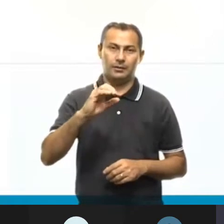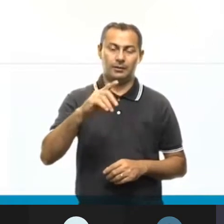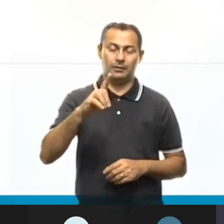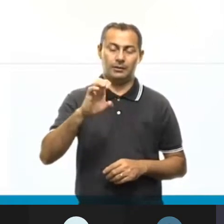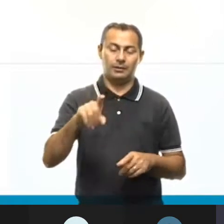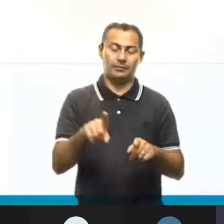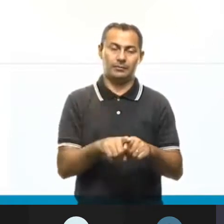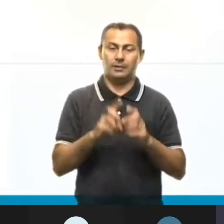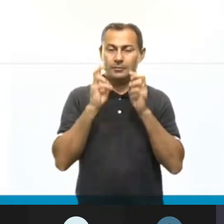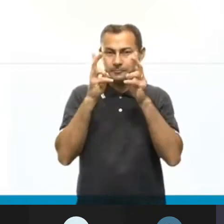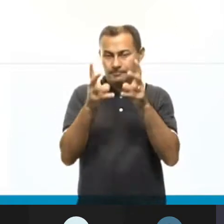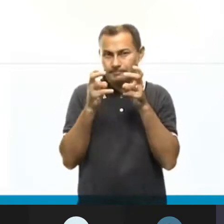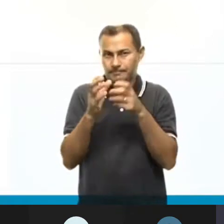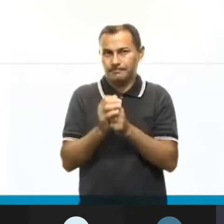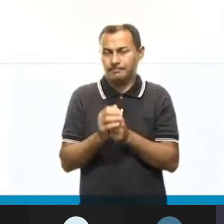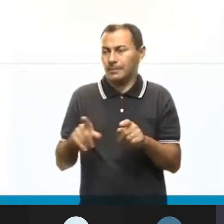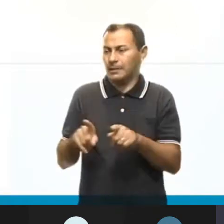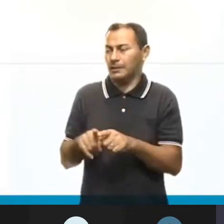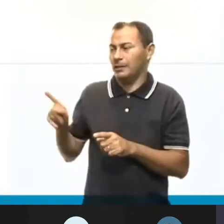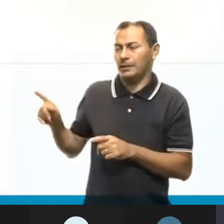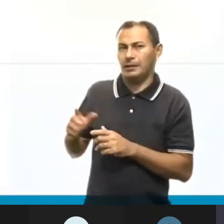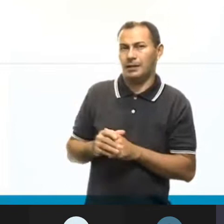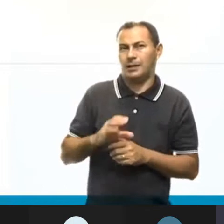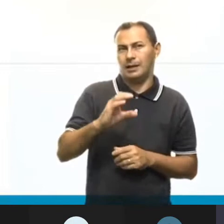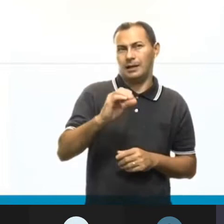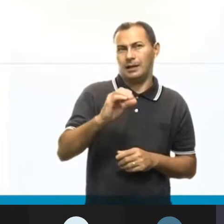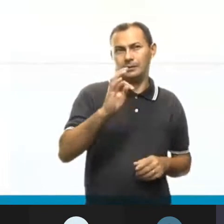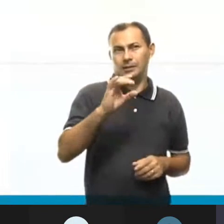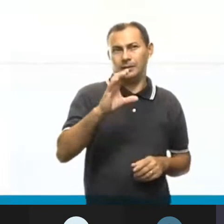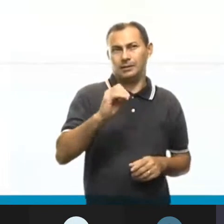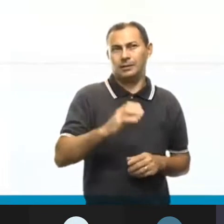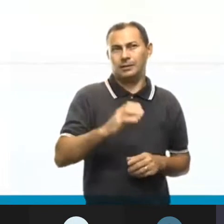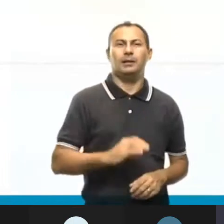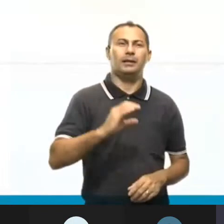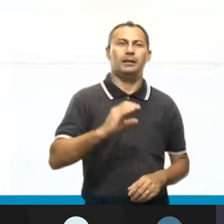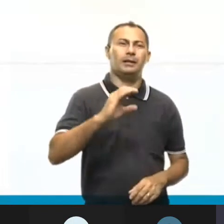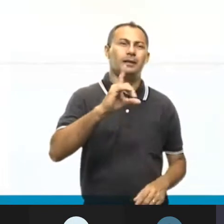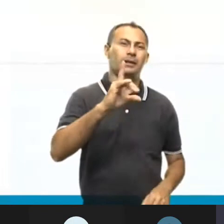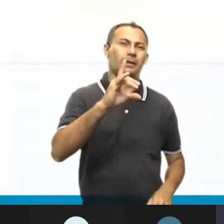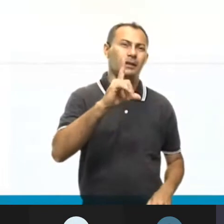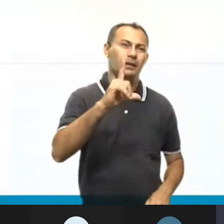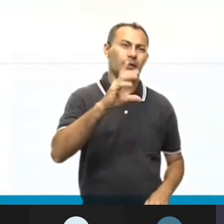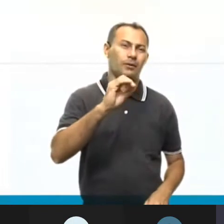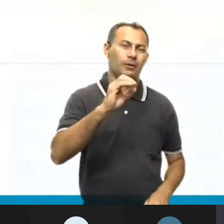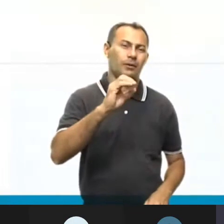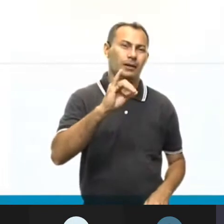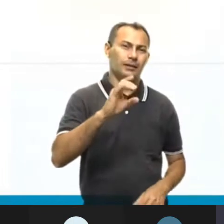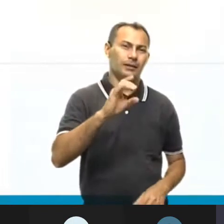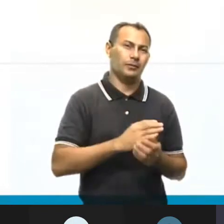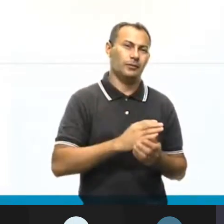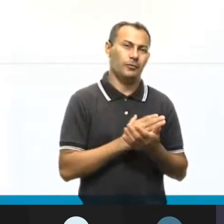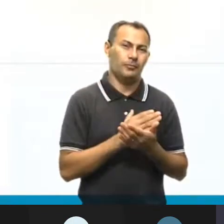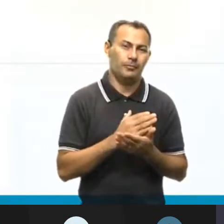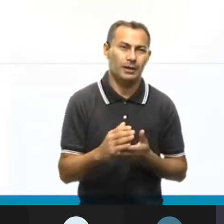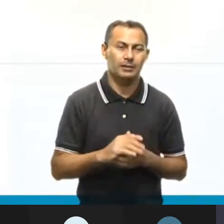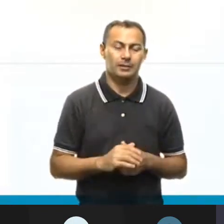evidente nos homens, né? E aqui nós temos a cartilagem cricoidea e a partir daqui começam os